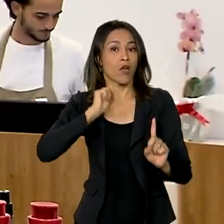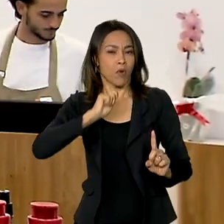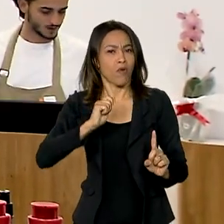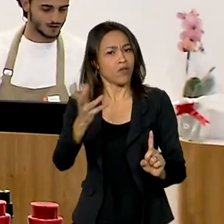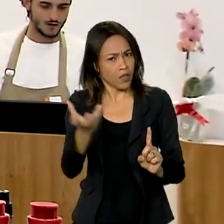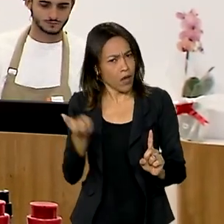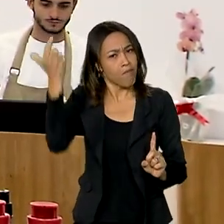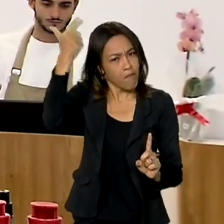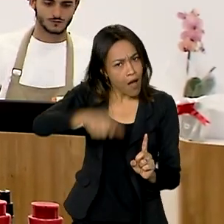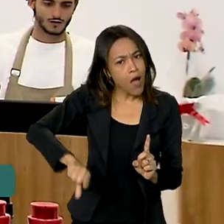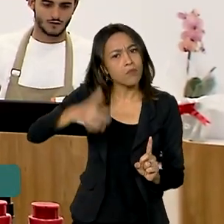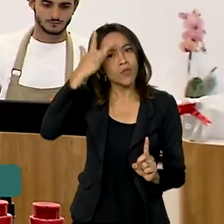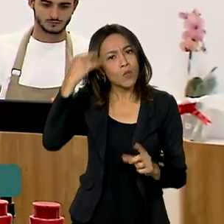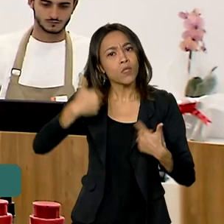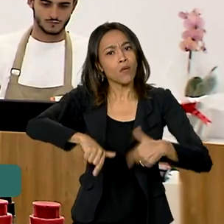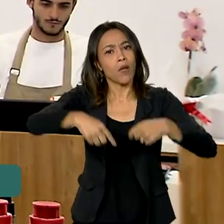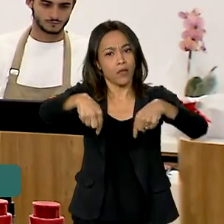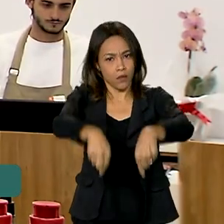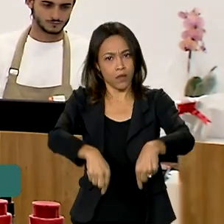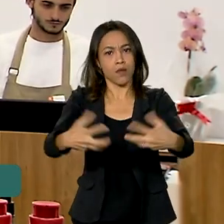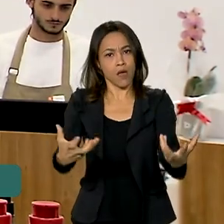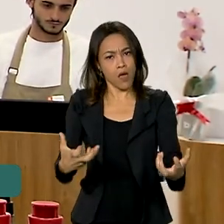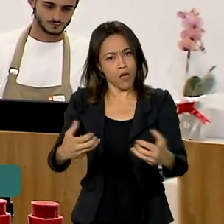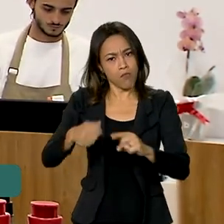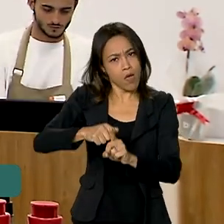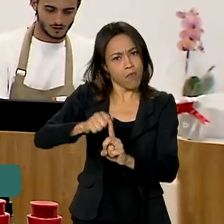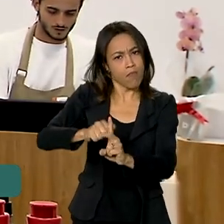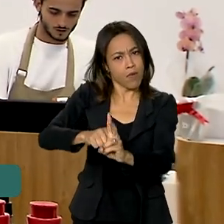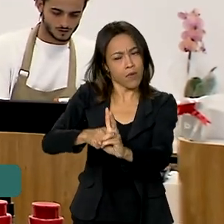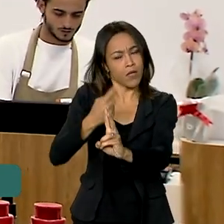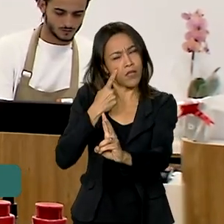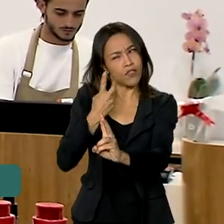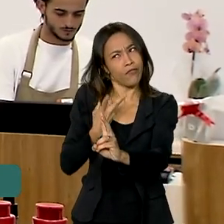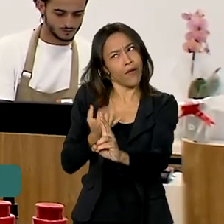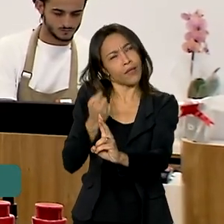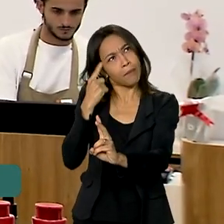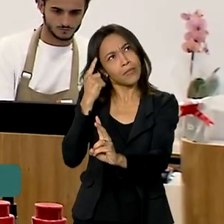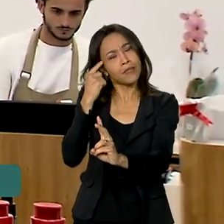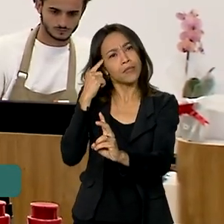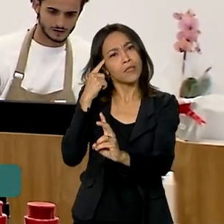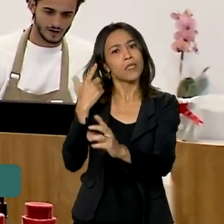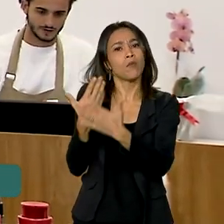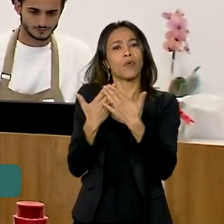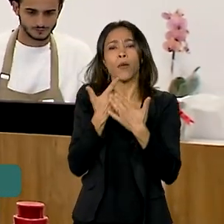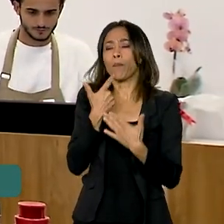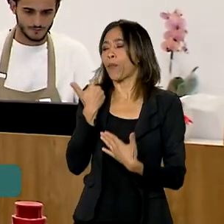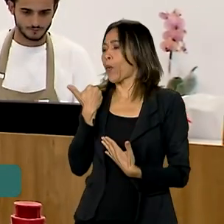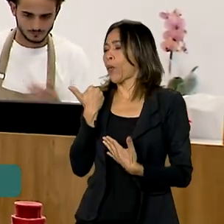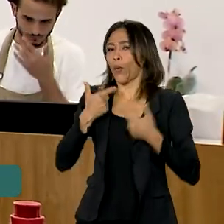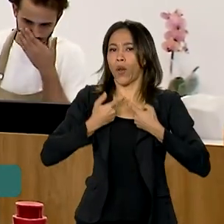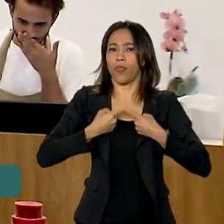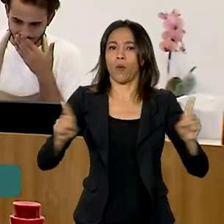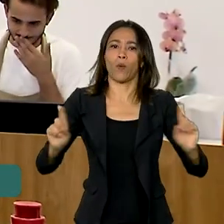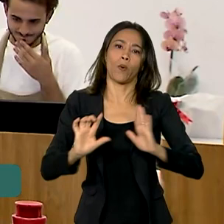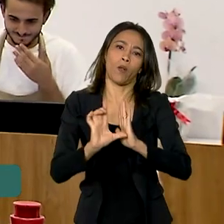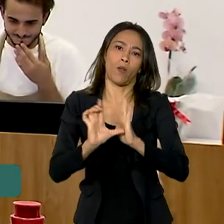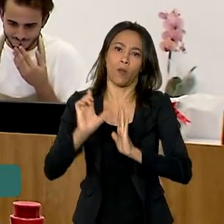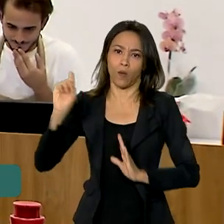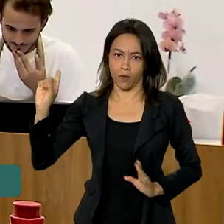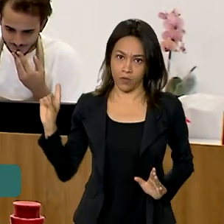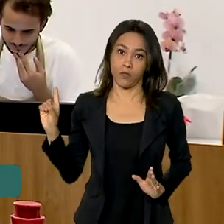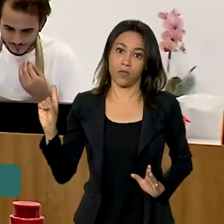mais pessoas. A partir dos próximos meses aí a gente vai estar pensando, porque a loja inaugurou tem pouco tempo, então